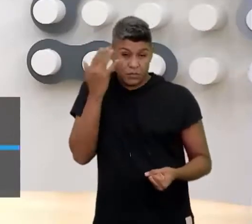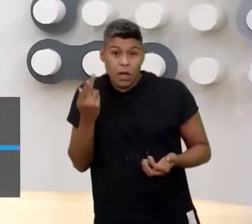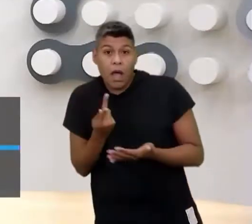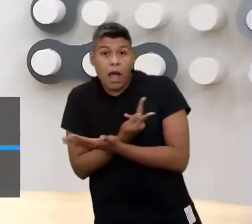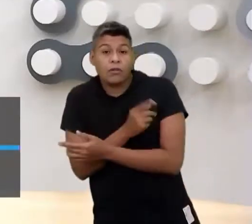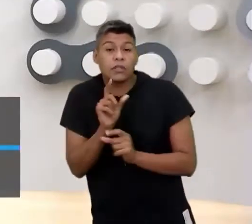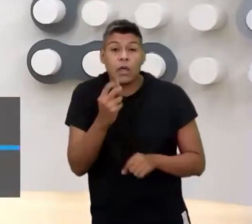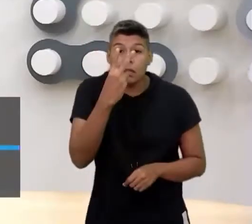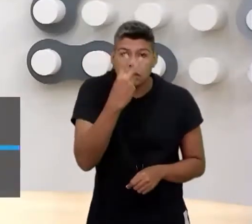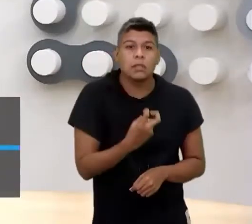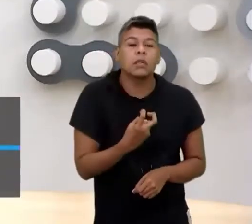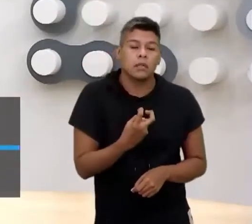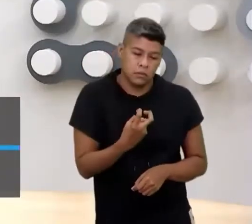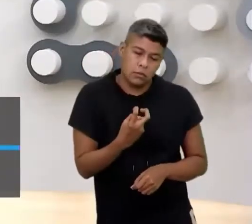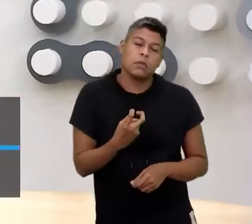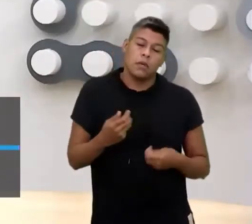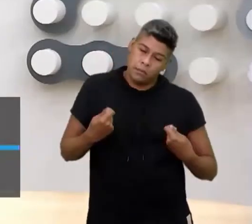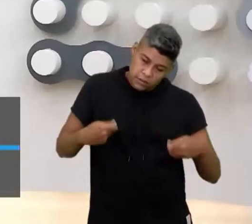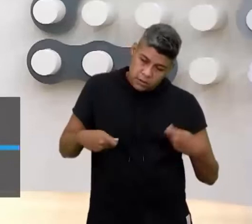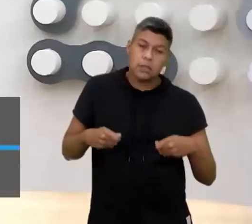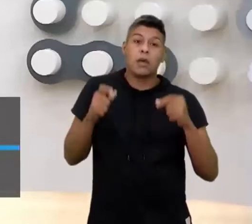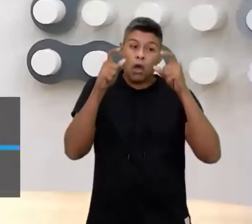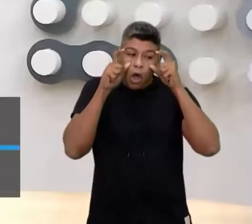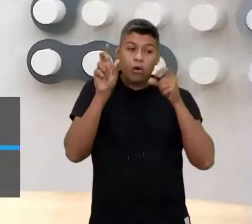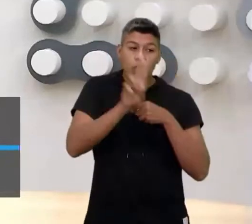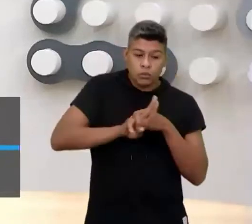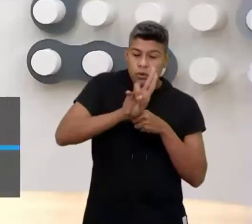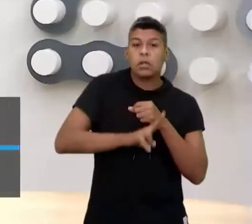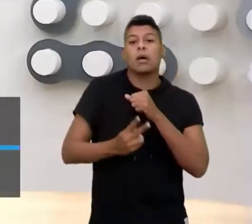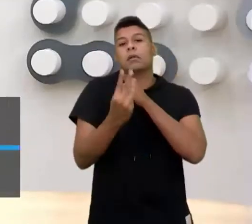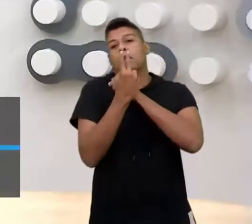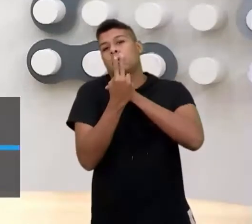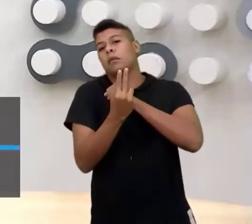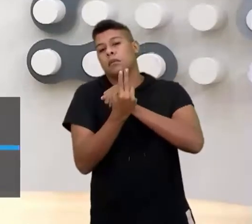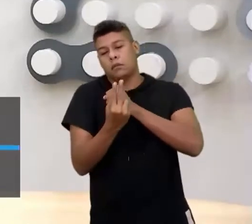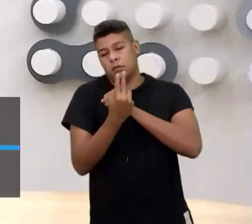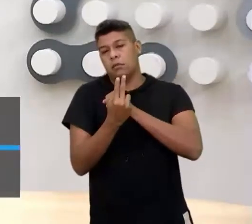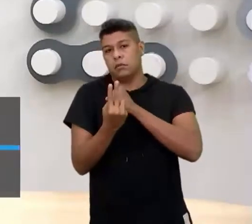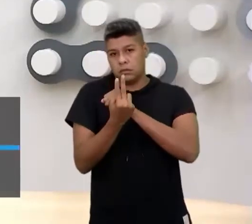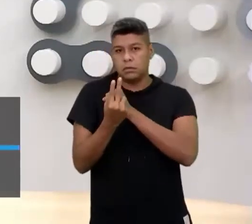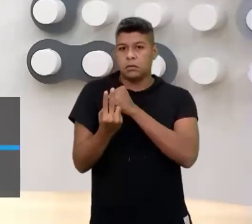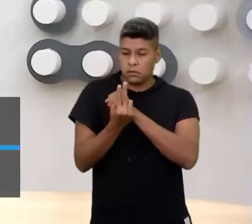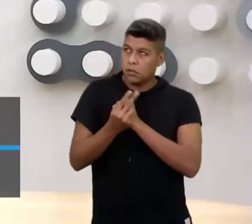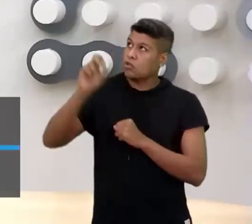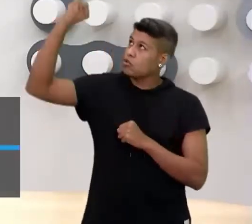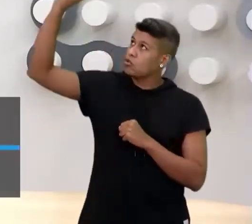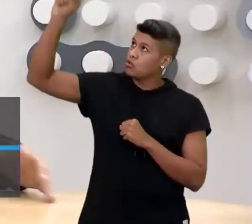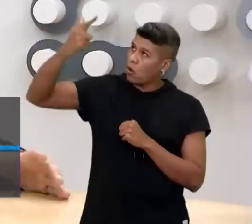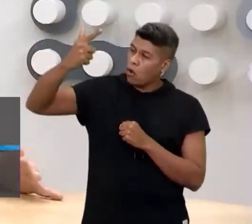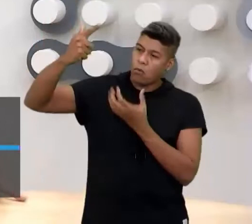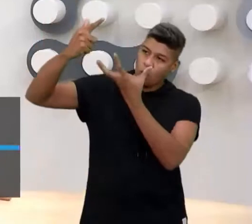até uma cegueira causada por conta aí de ficar olhando para o